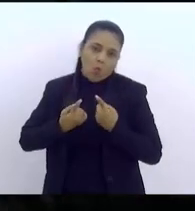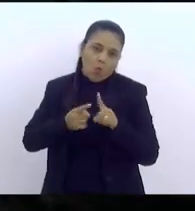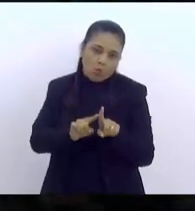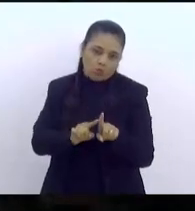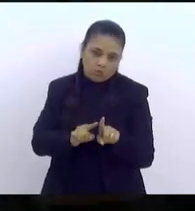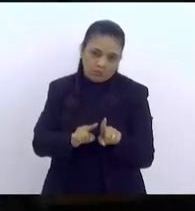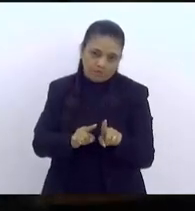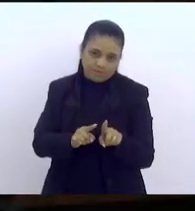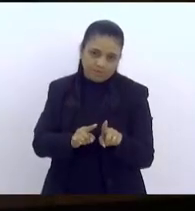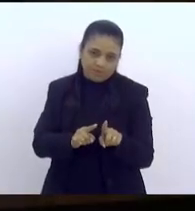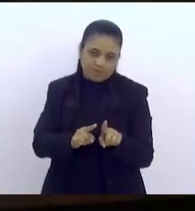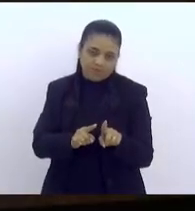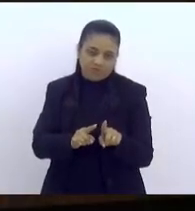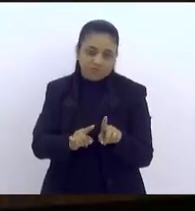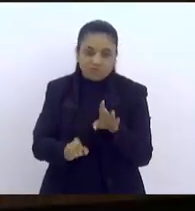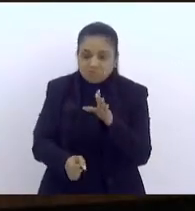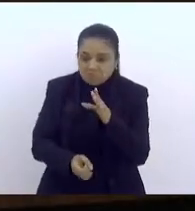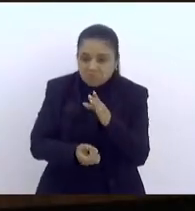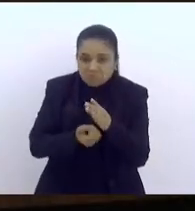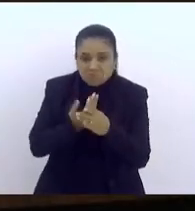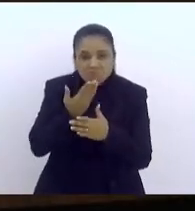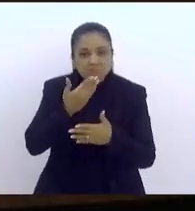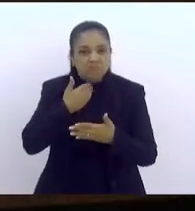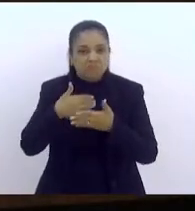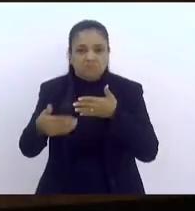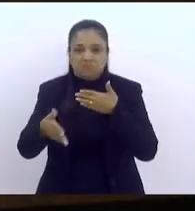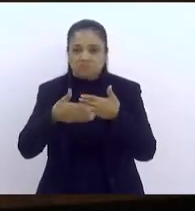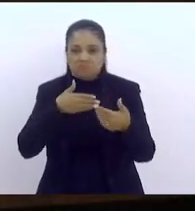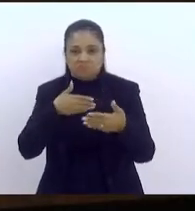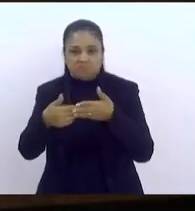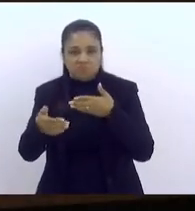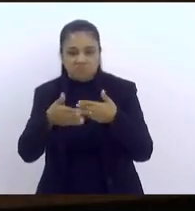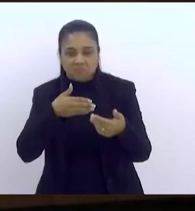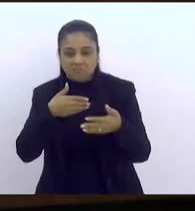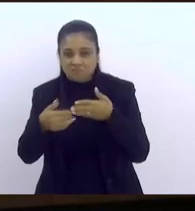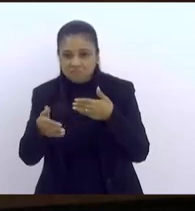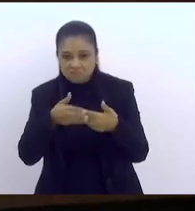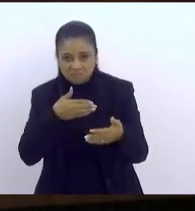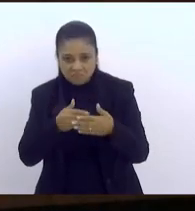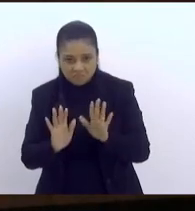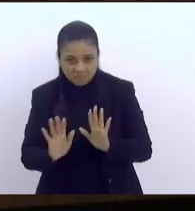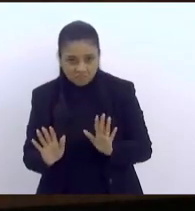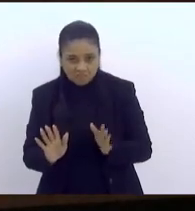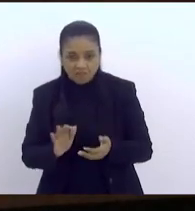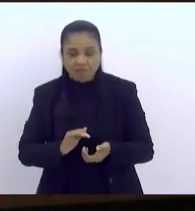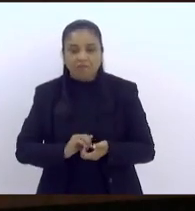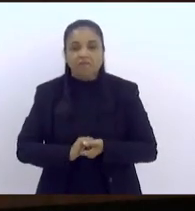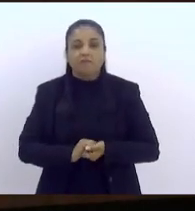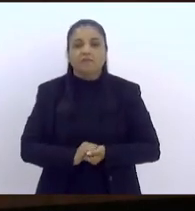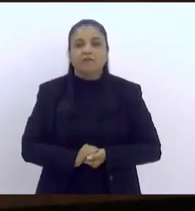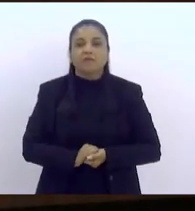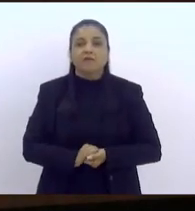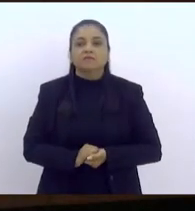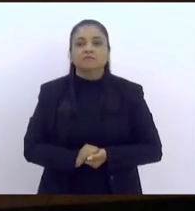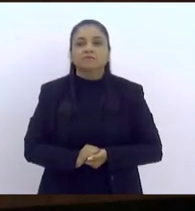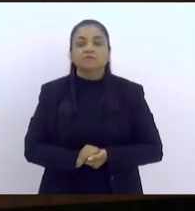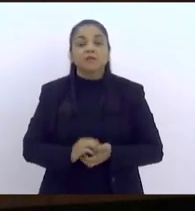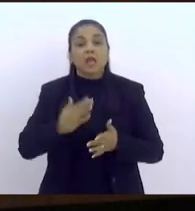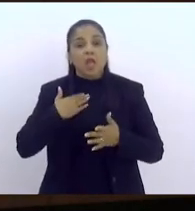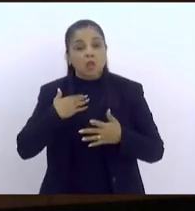tenha a origem que tiver. Tenha a origem que tiver. Eu já